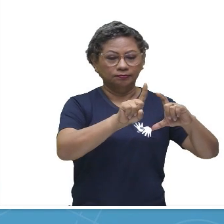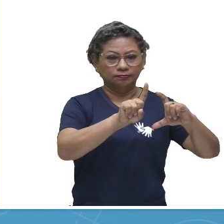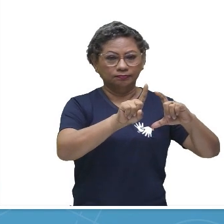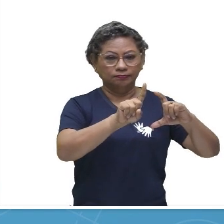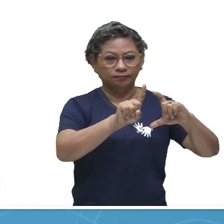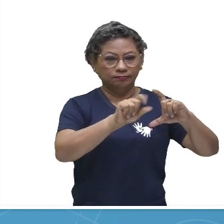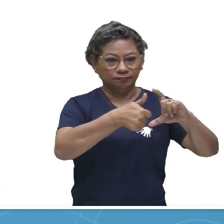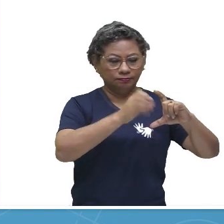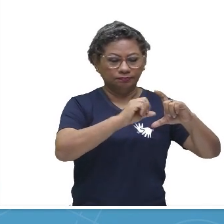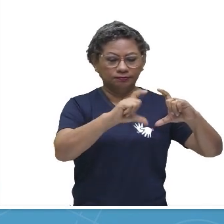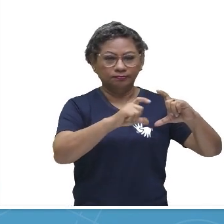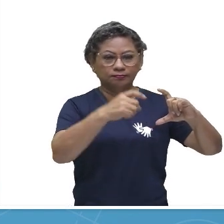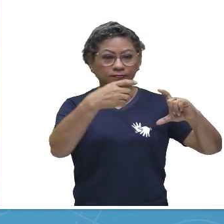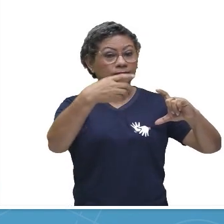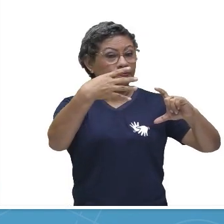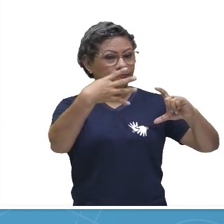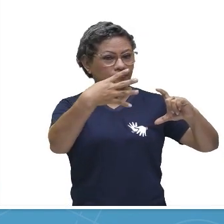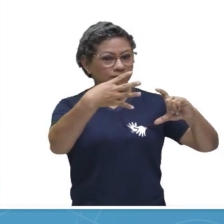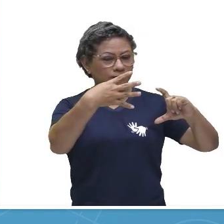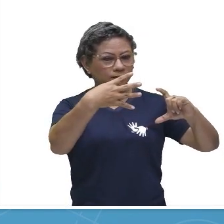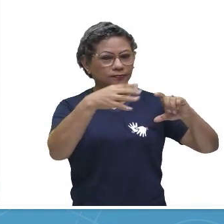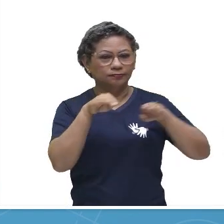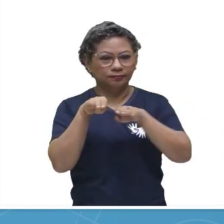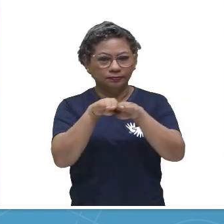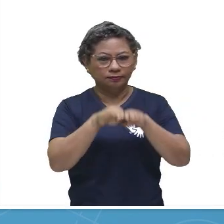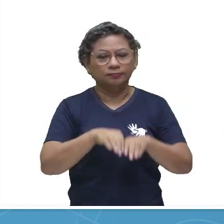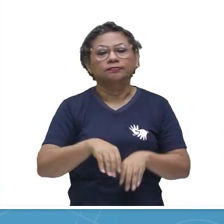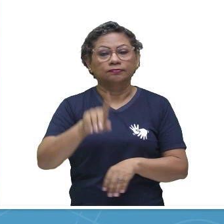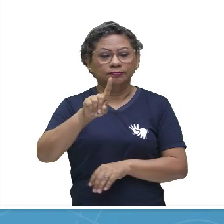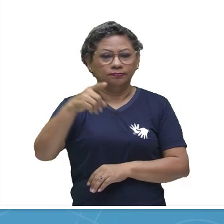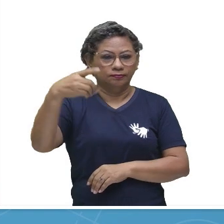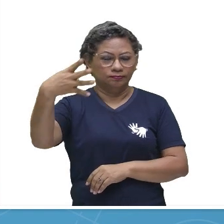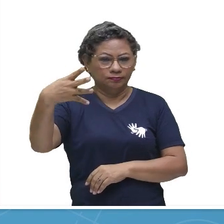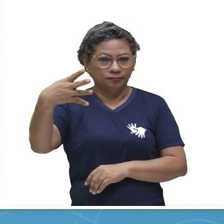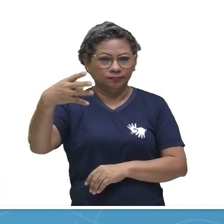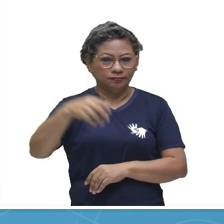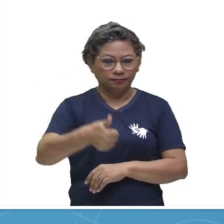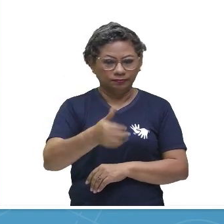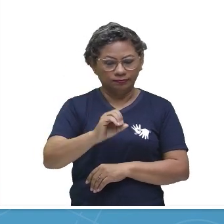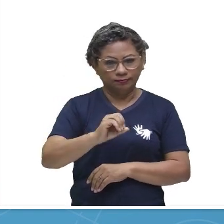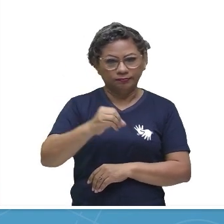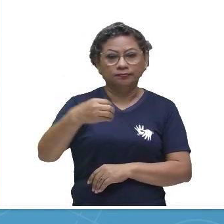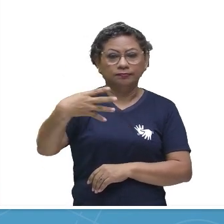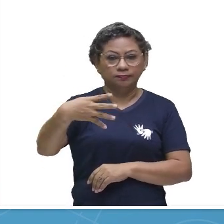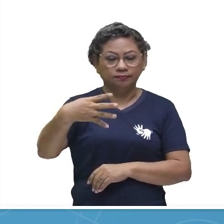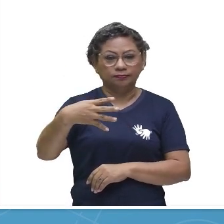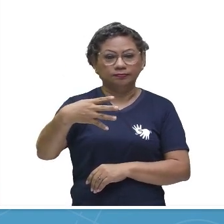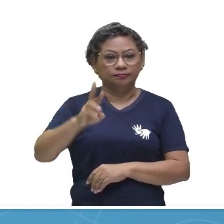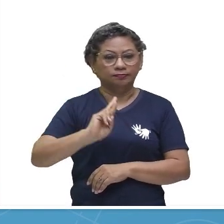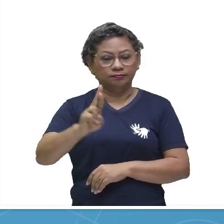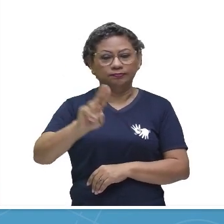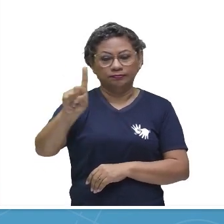4. Ora, toda base, né, unitária, independente do valor do seu expoente, vai ser igual a